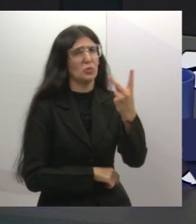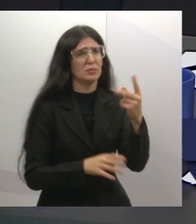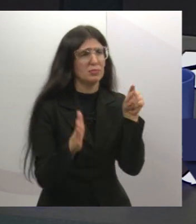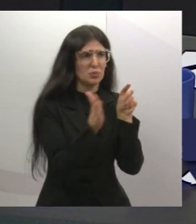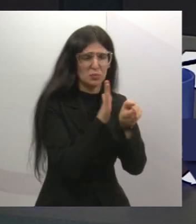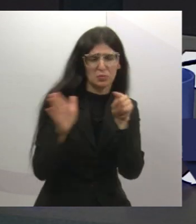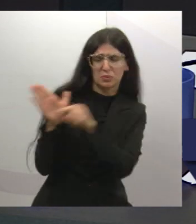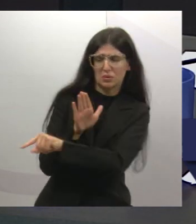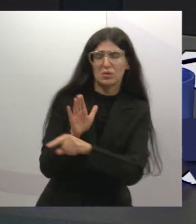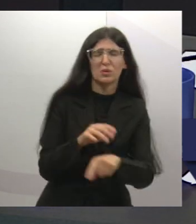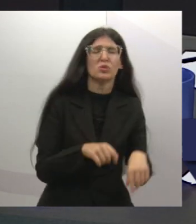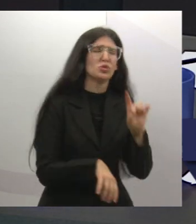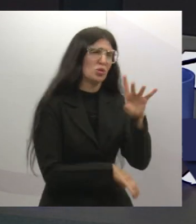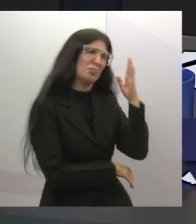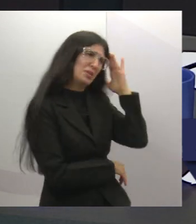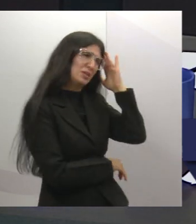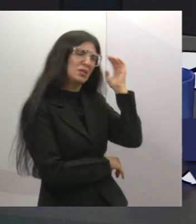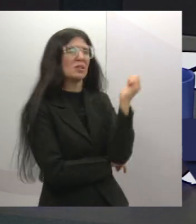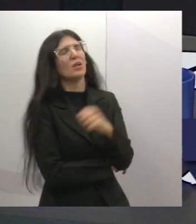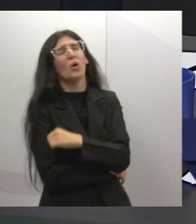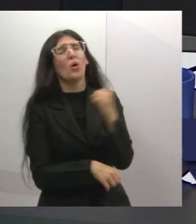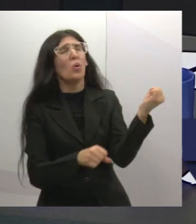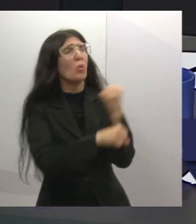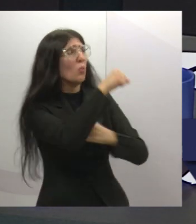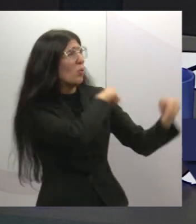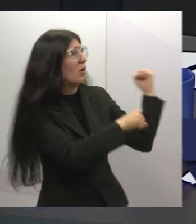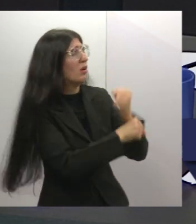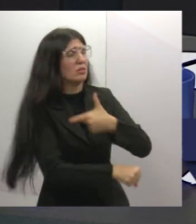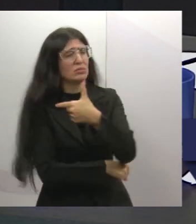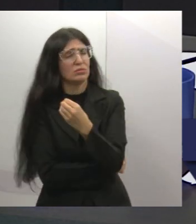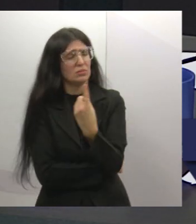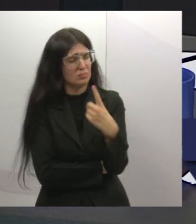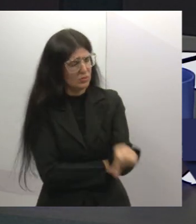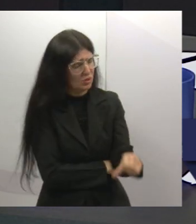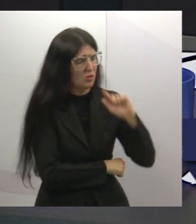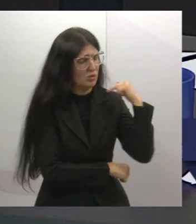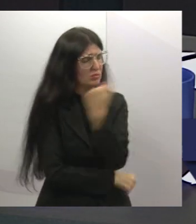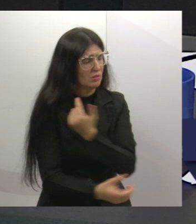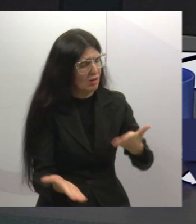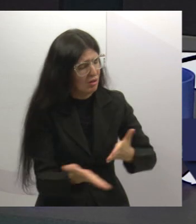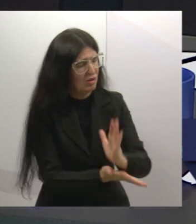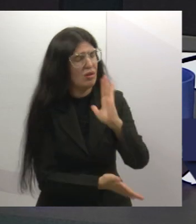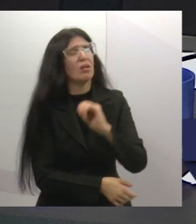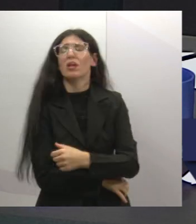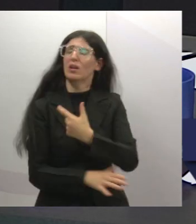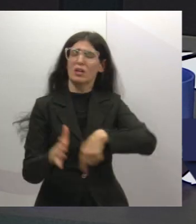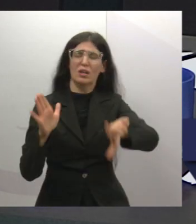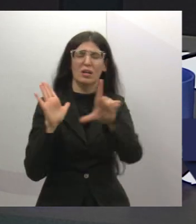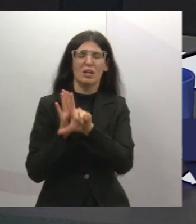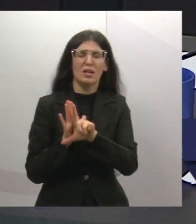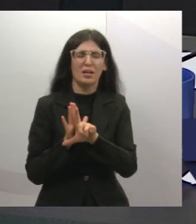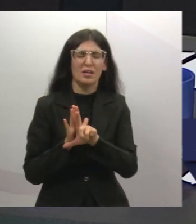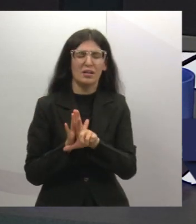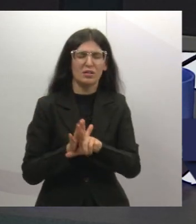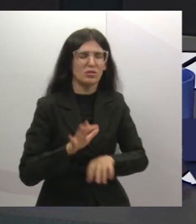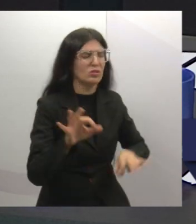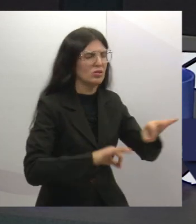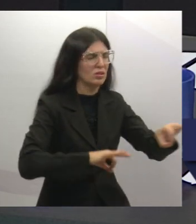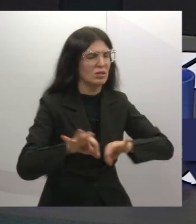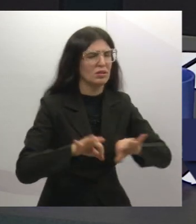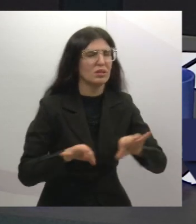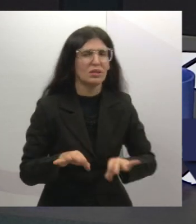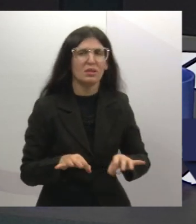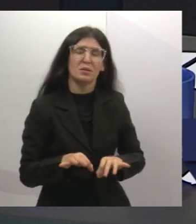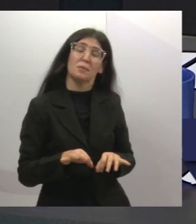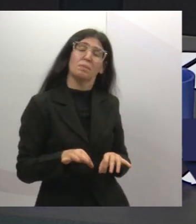entender. Em 2019, a gente aprovou o LDO 2020. E daí, quando